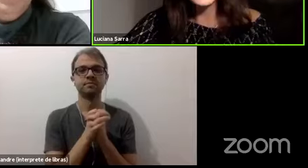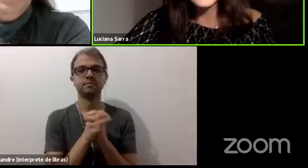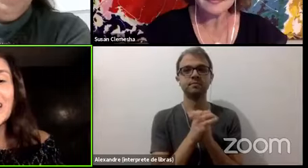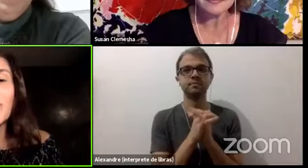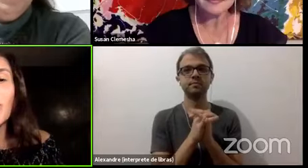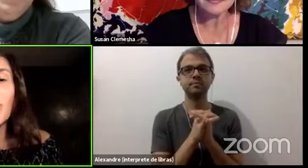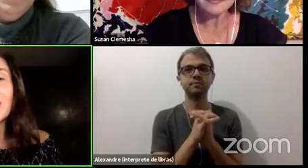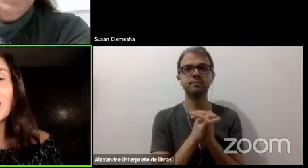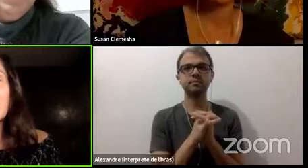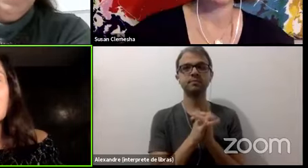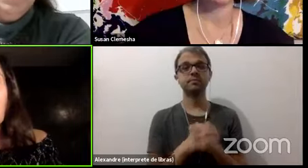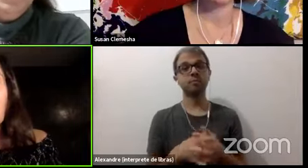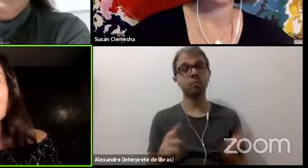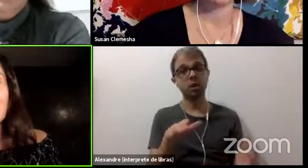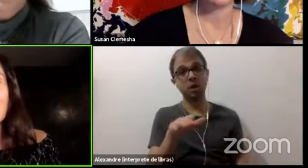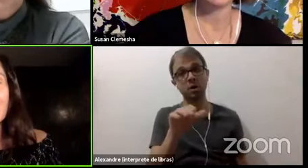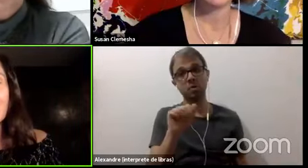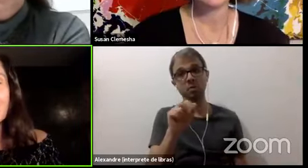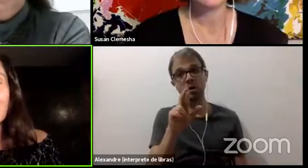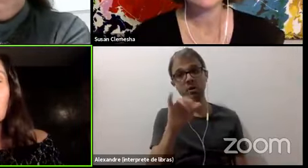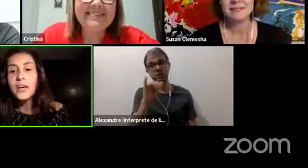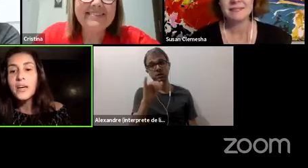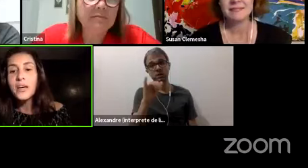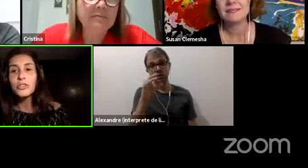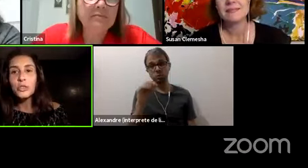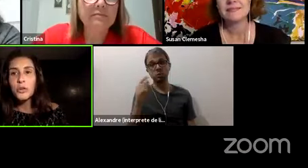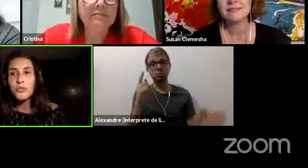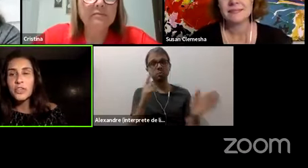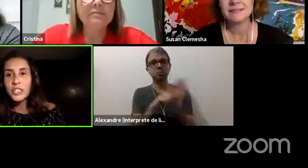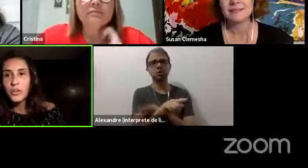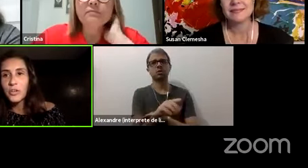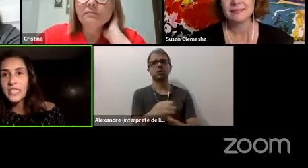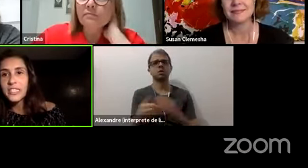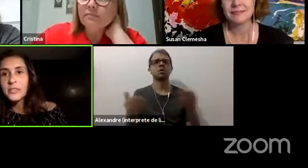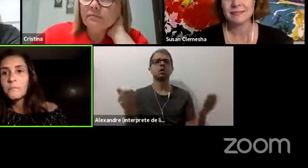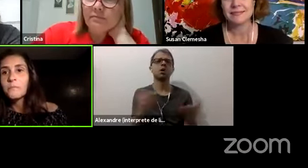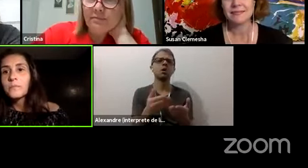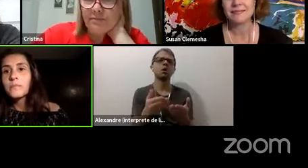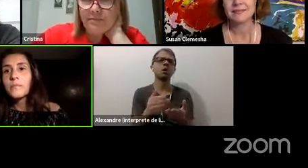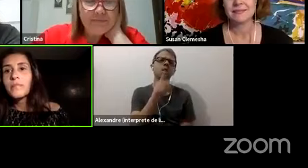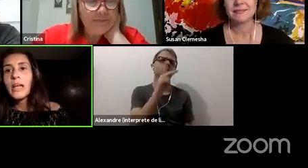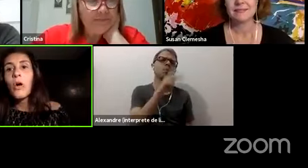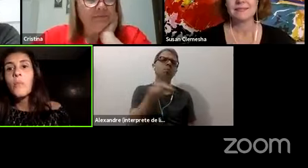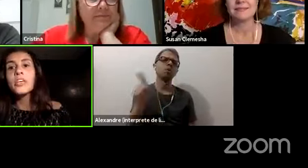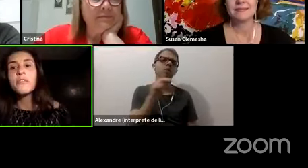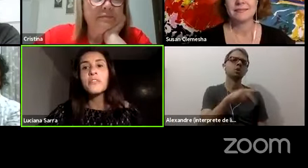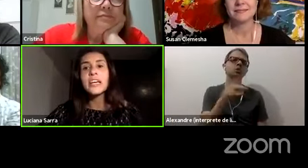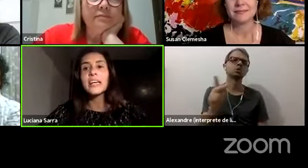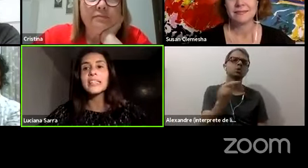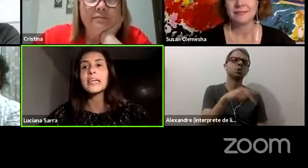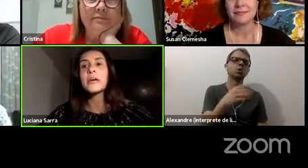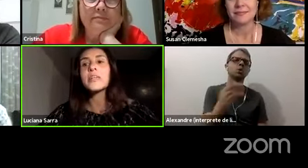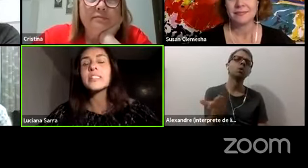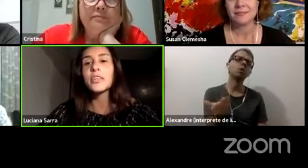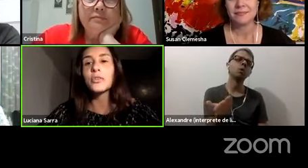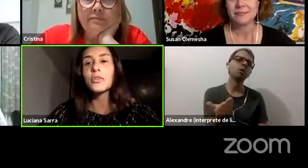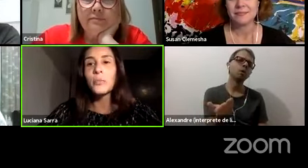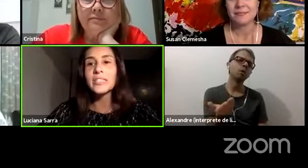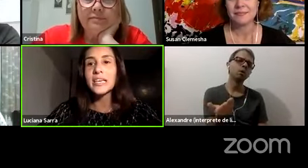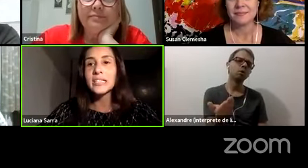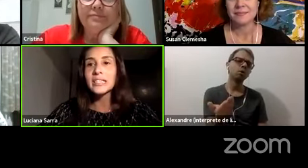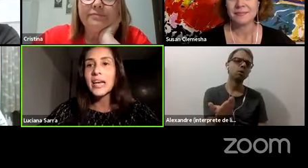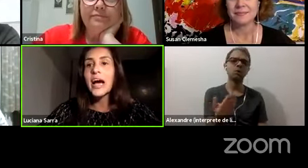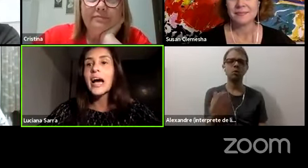E ele coloca também essa questão dos professores. Como que fica, então, esse